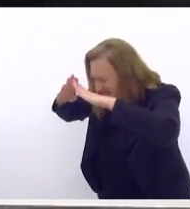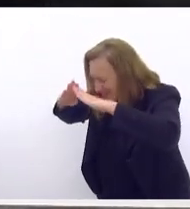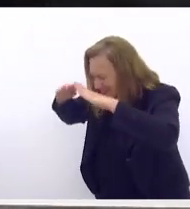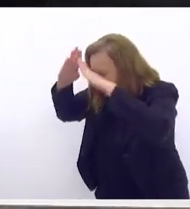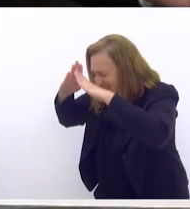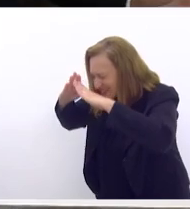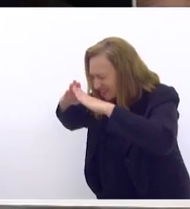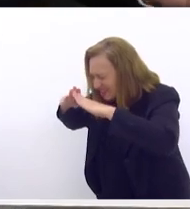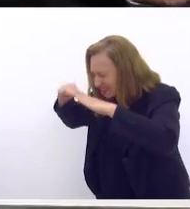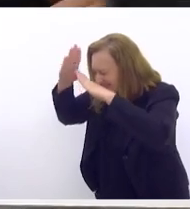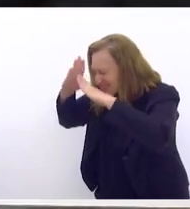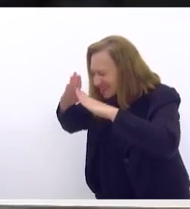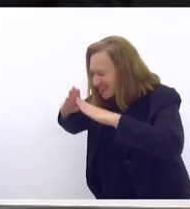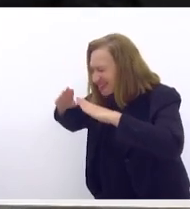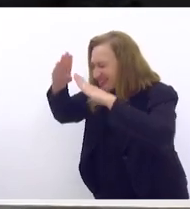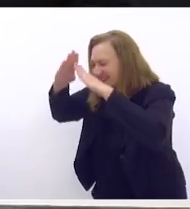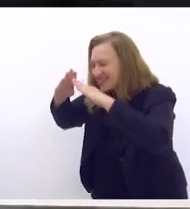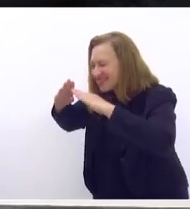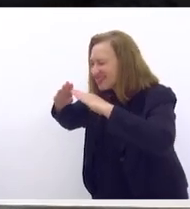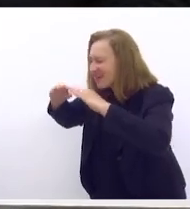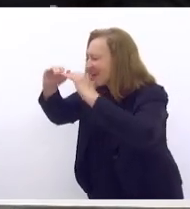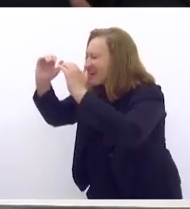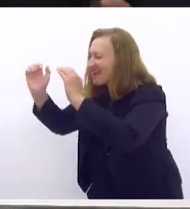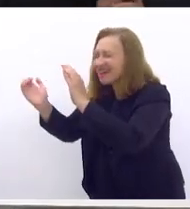adorar, para te